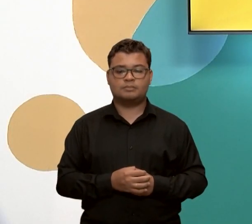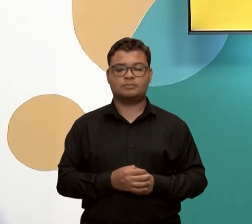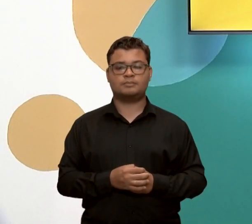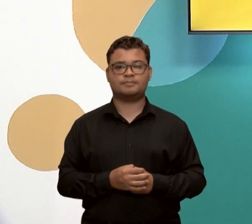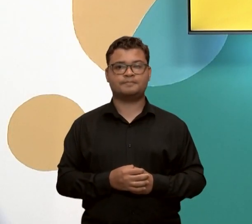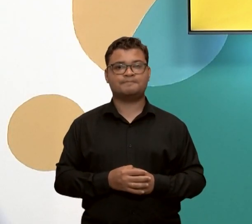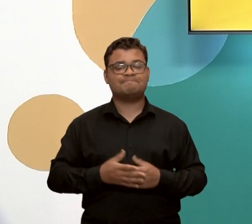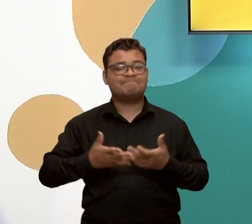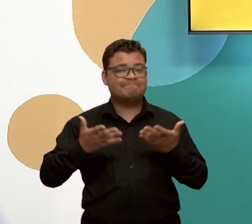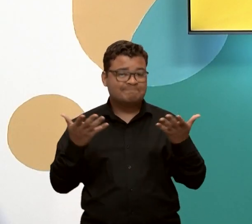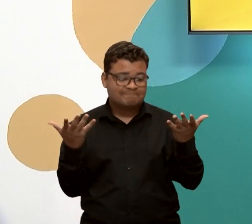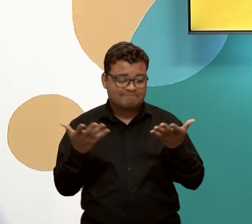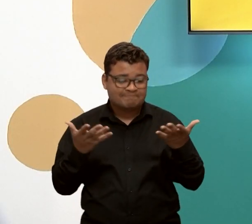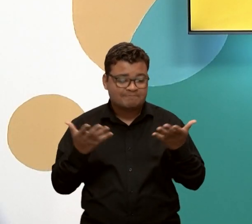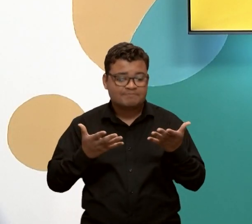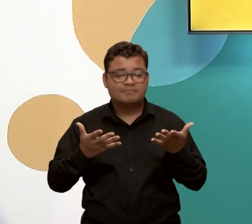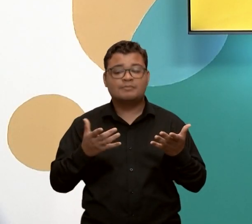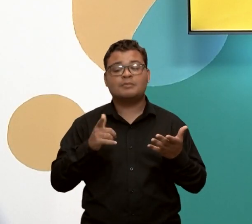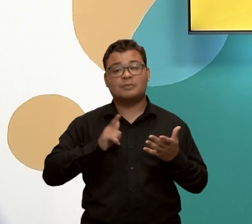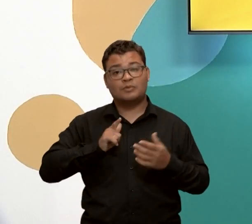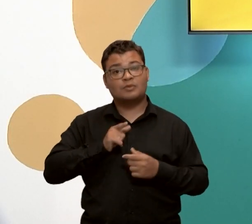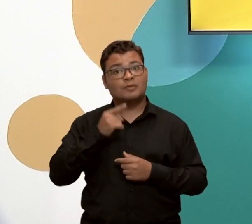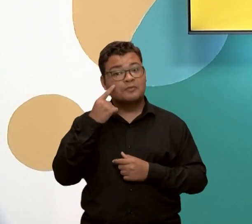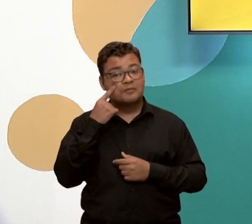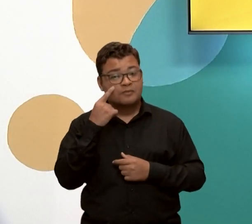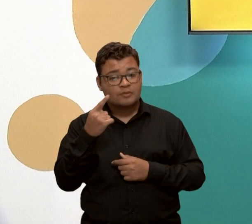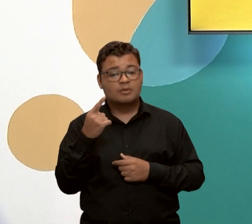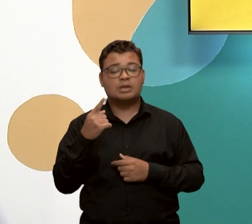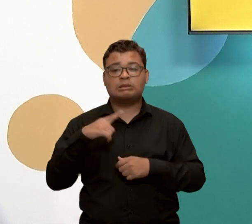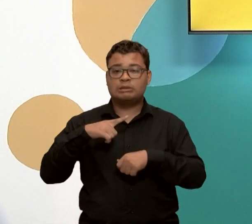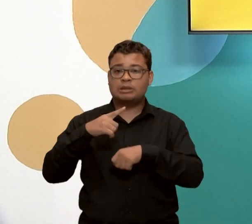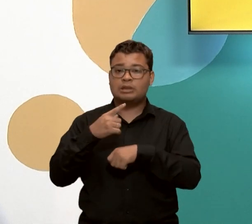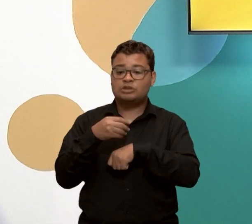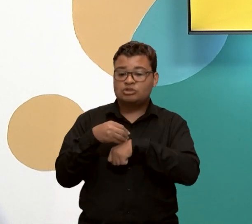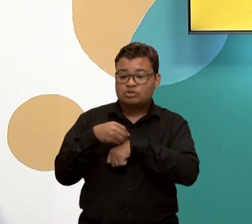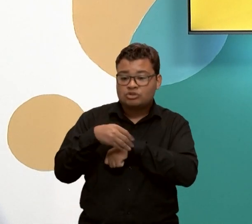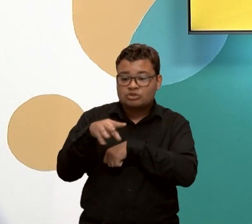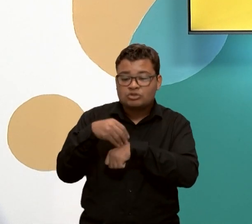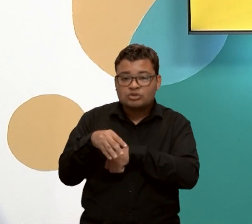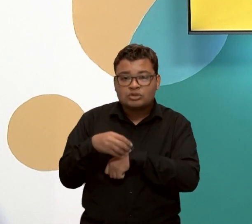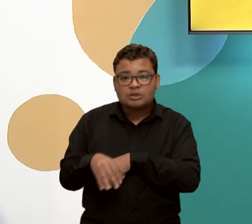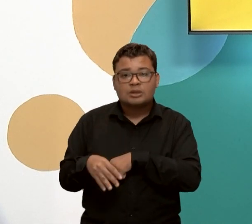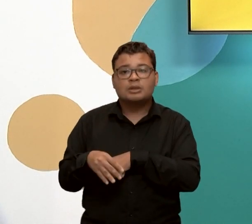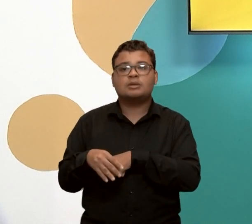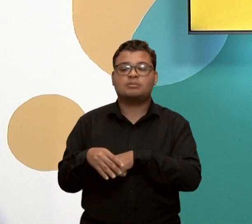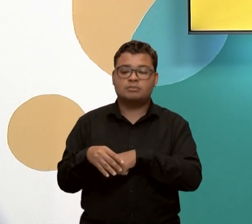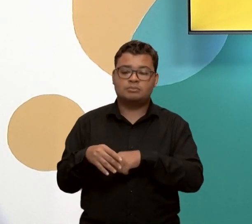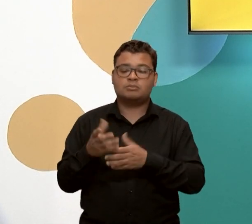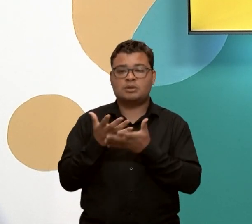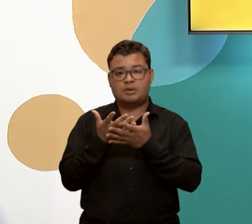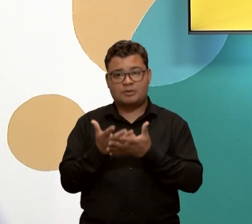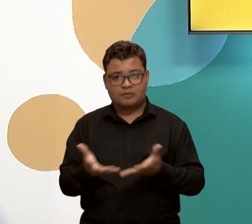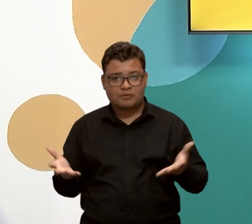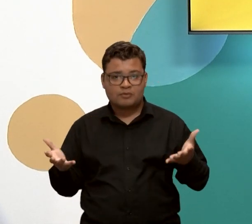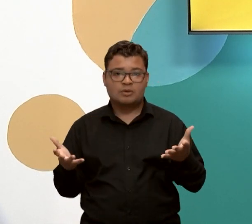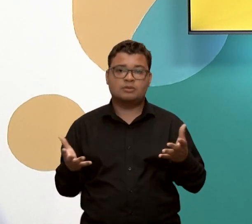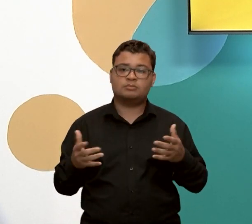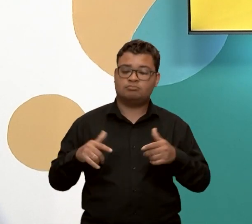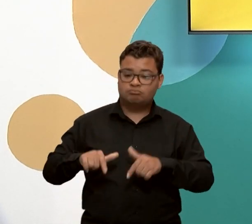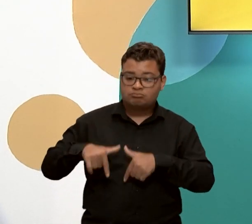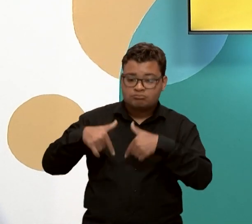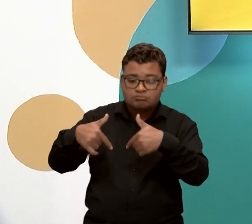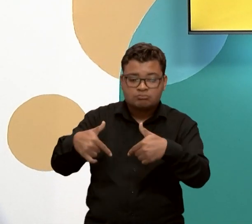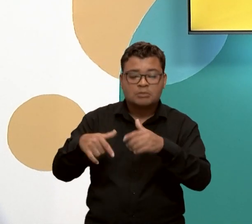Para finalizar o nosso programa de hoje, você confere as nossas últimas dicas do ano sobre eventos,